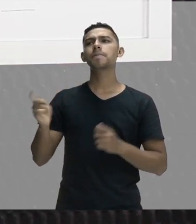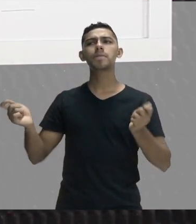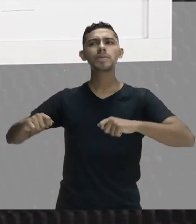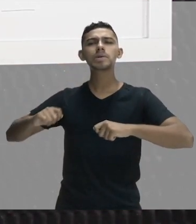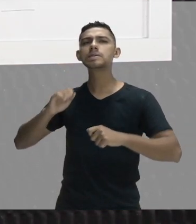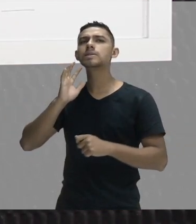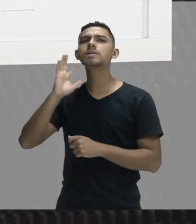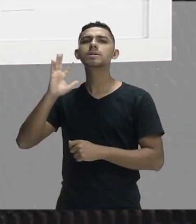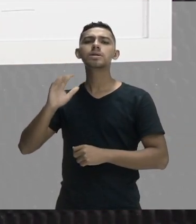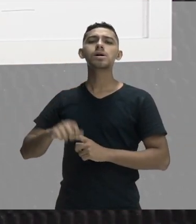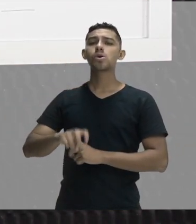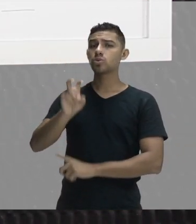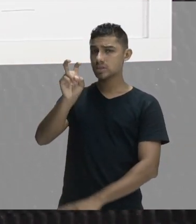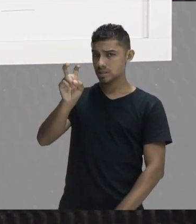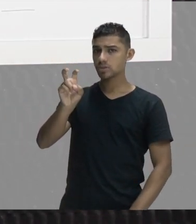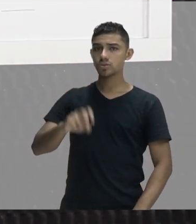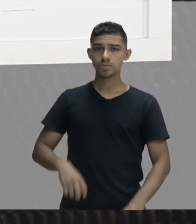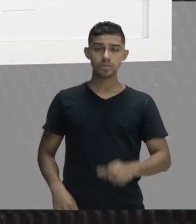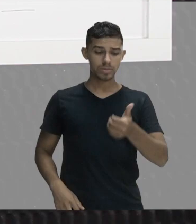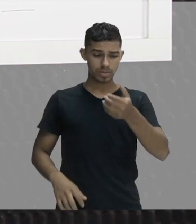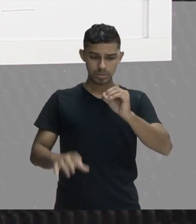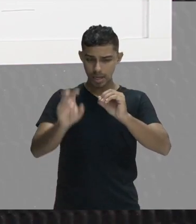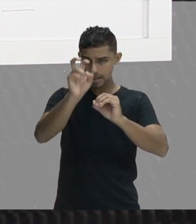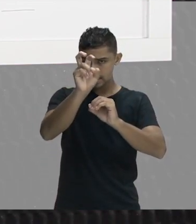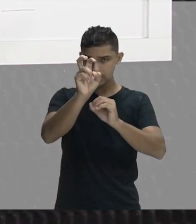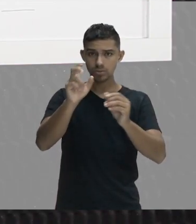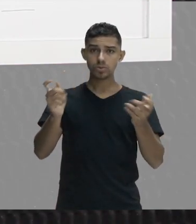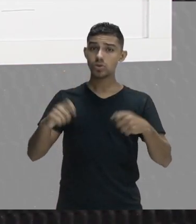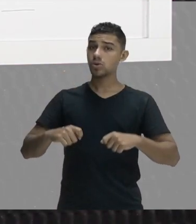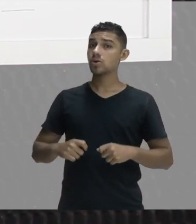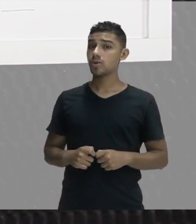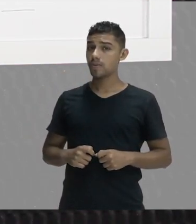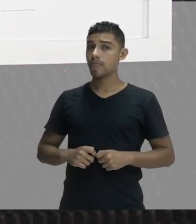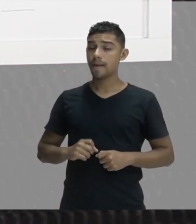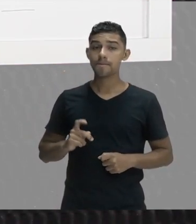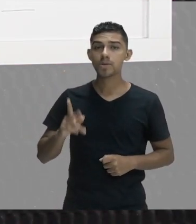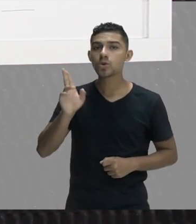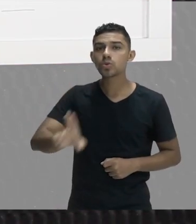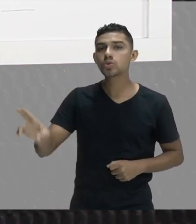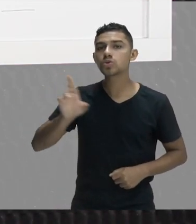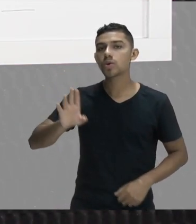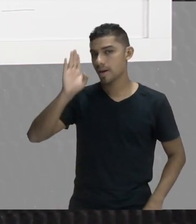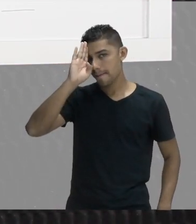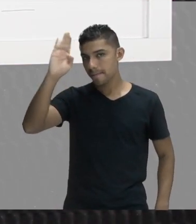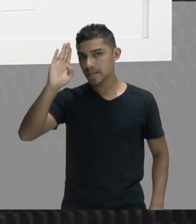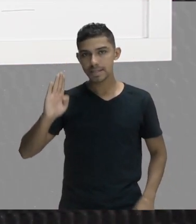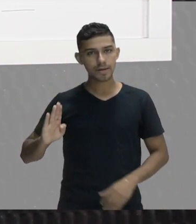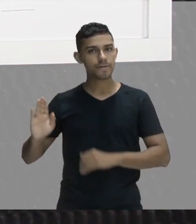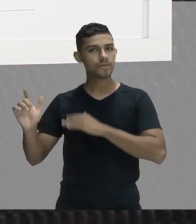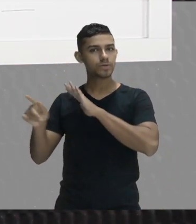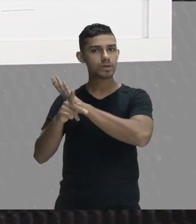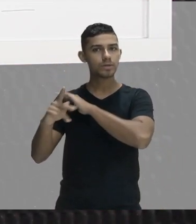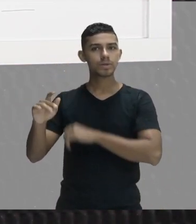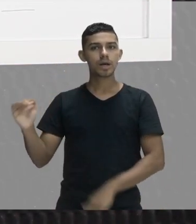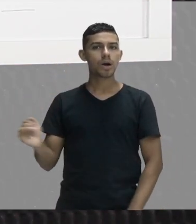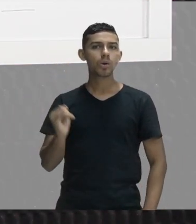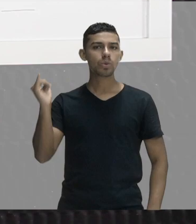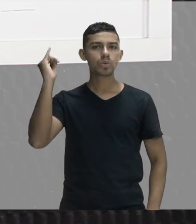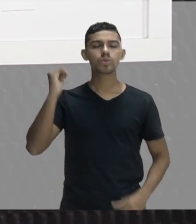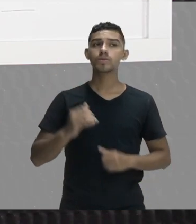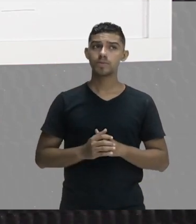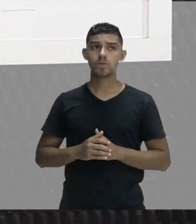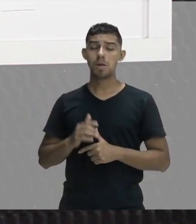feitas com 5 algarismos. Certo? Então, quem que a gente utilizou? Princípio fundamental da contagem. Se fosse resolver esse